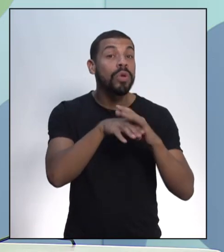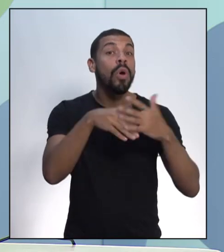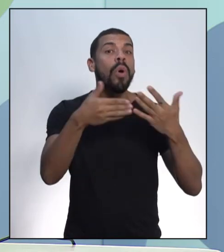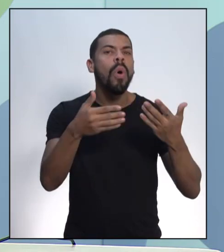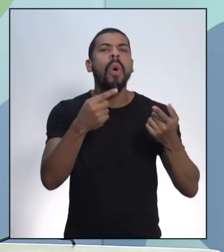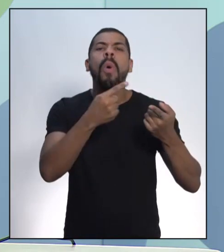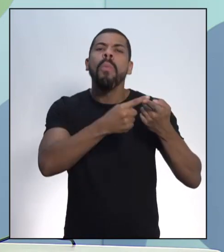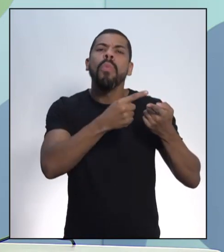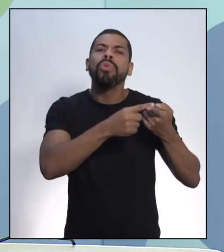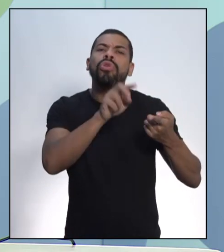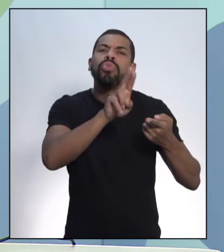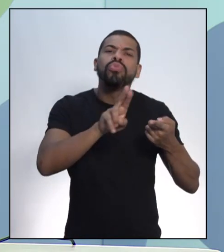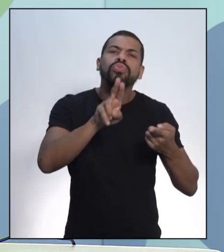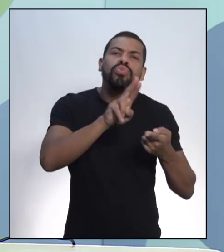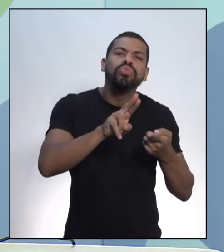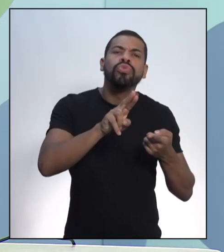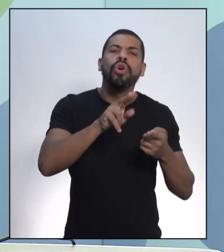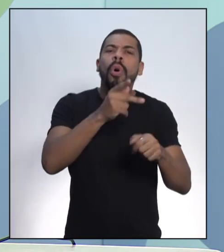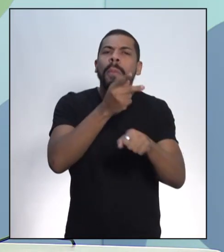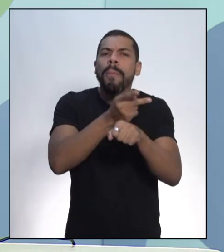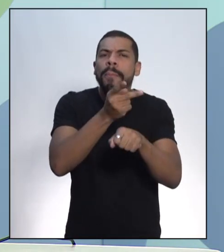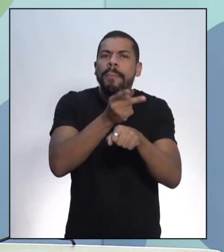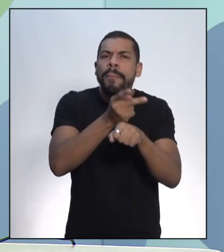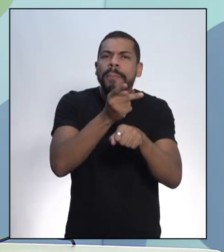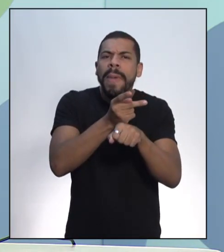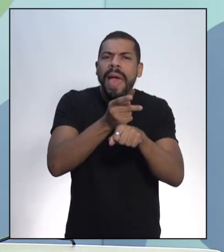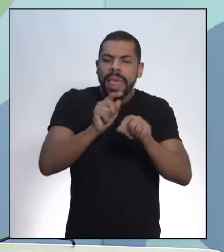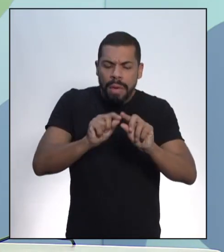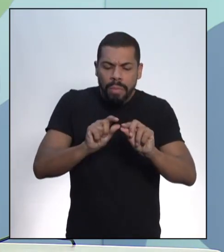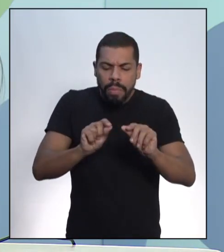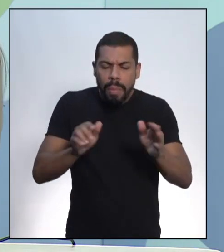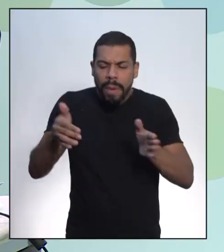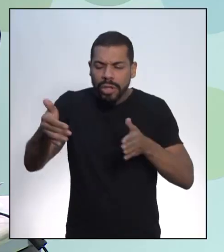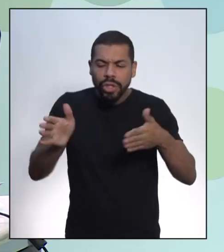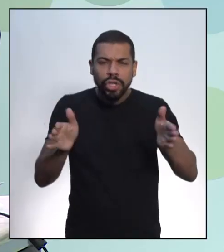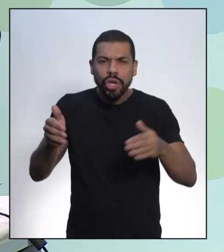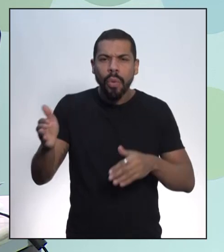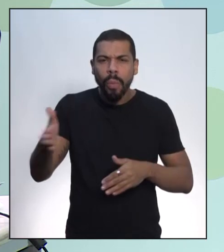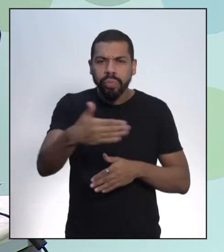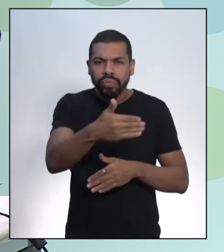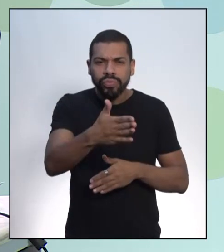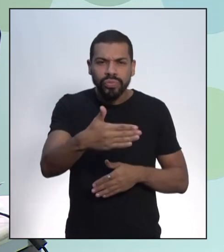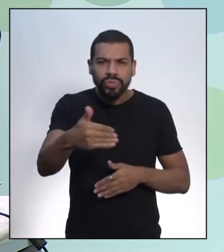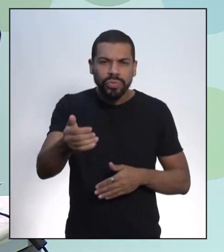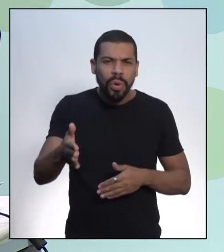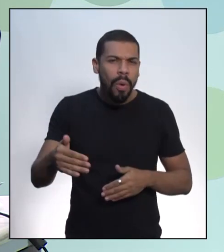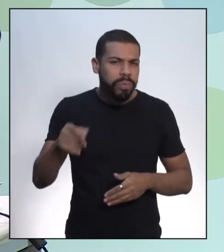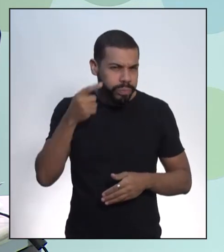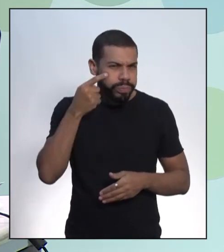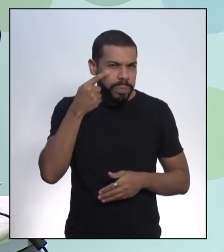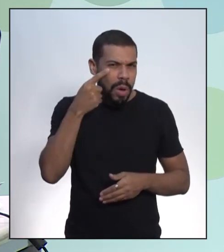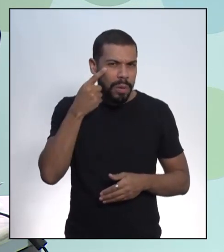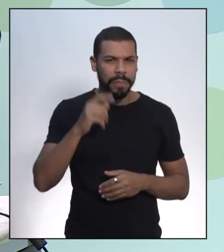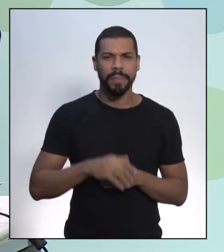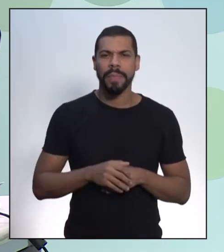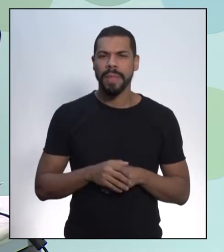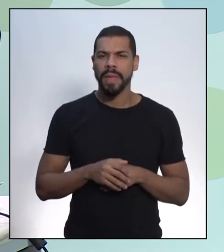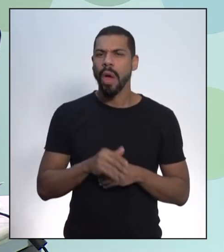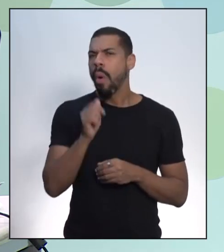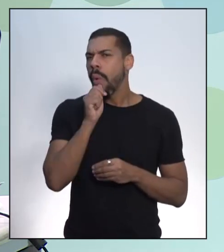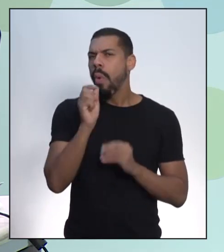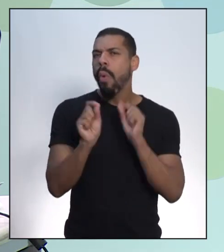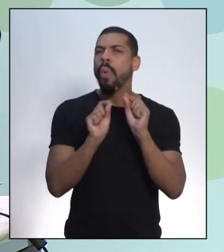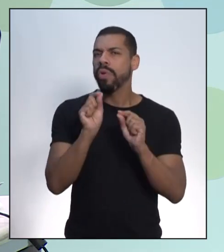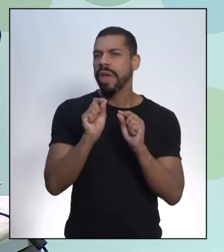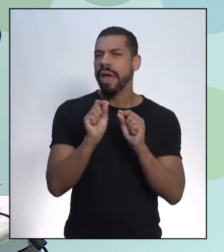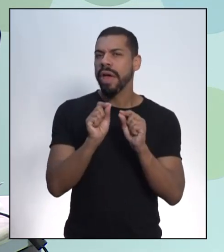que usa pedra de aquário no filtro? Então tá. Se vocês repararam na montagem do filtro, eu fui fazendo o quê? Eu